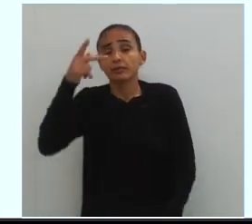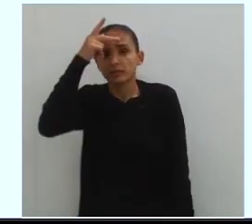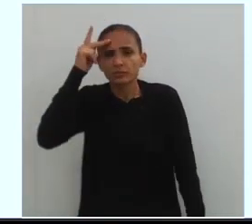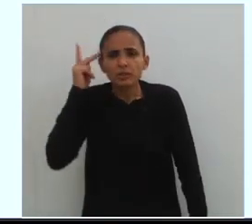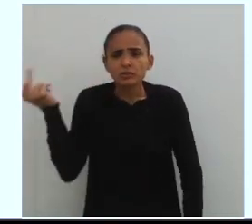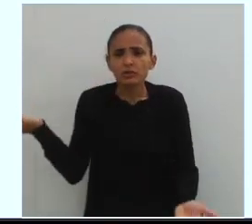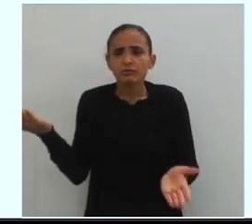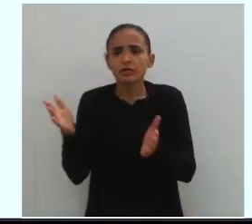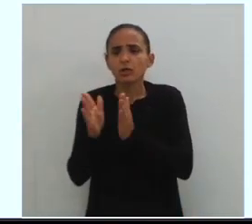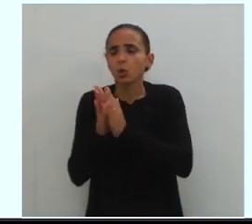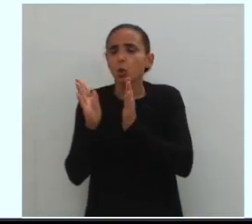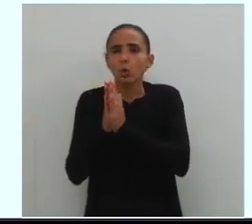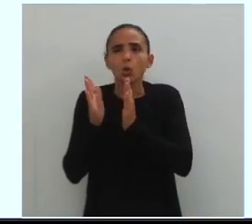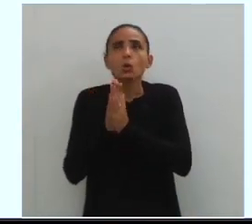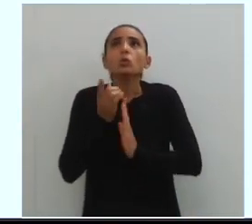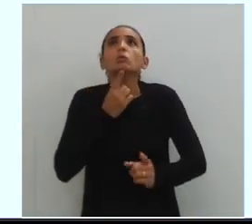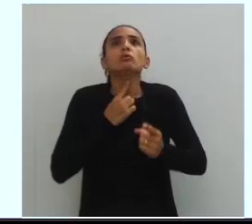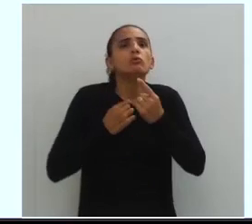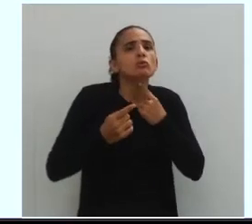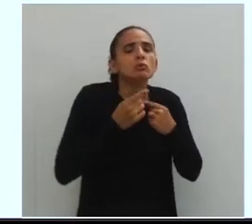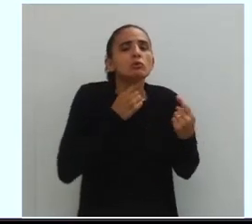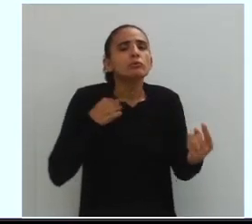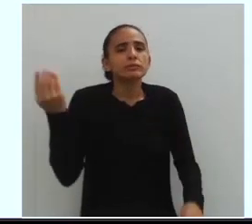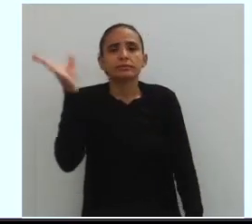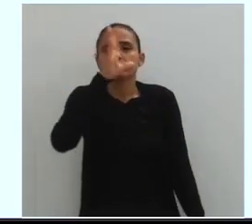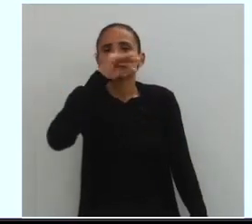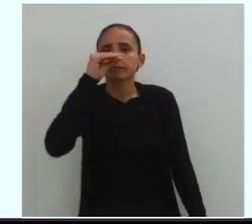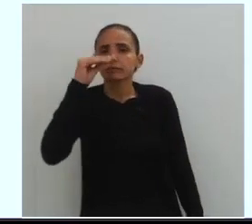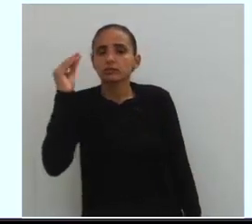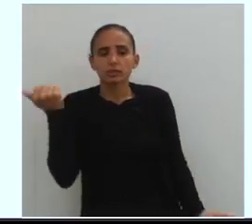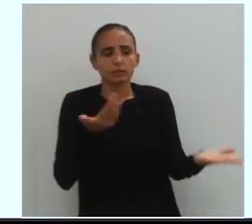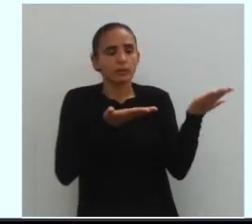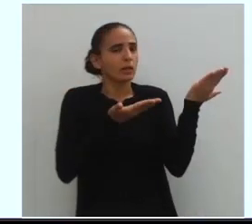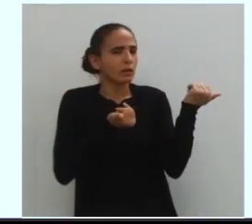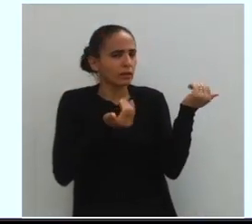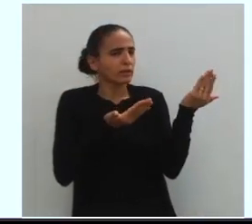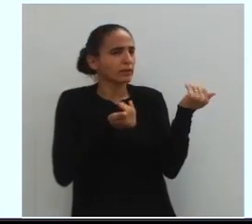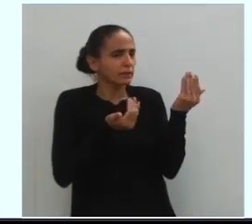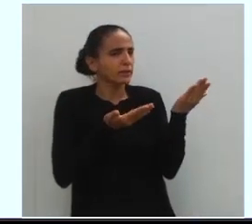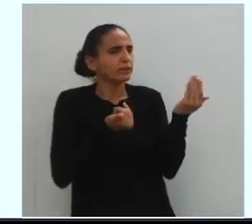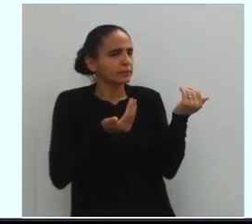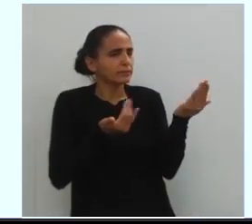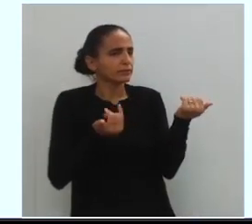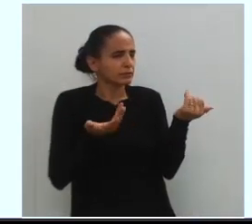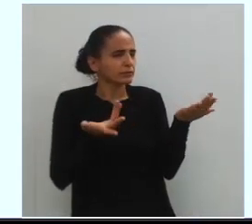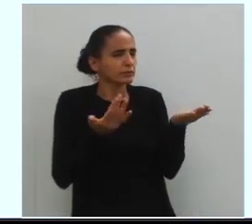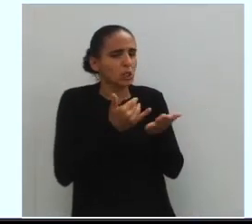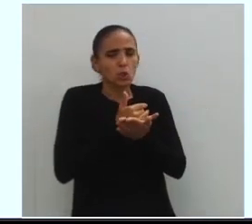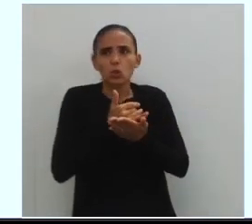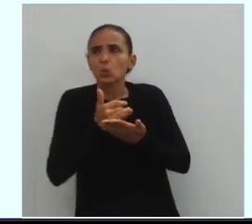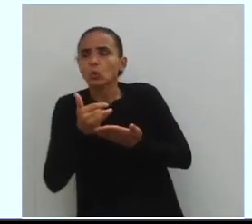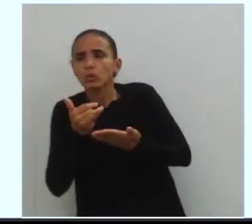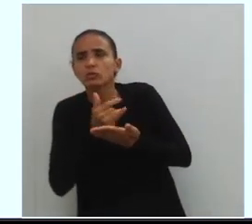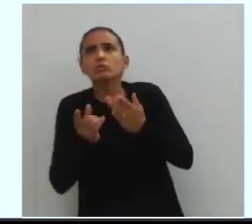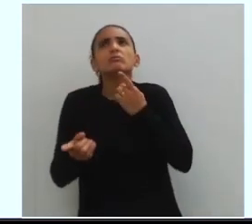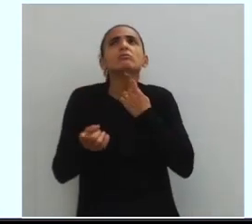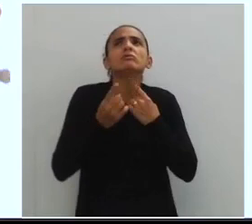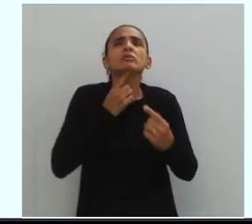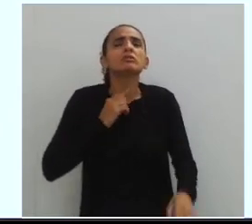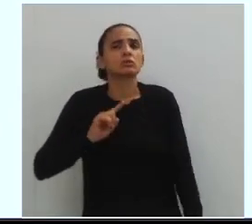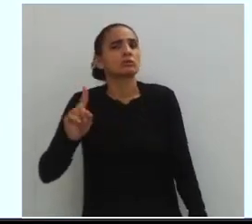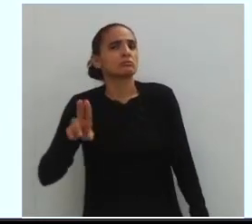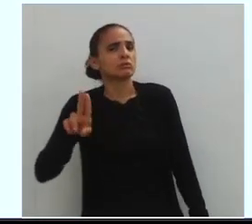droga, principalmente na adolescência e na juventude, né? Que vai ter aí o seu início de forma geral, ou seja,